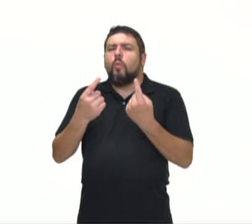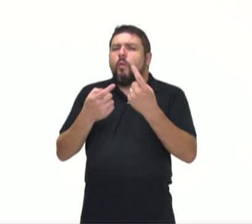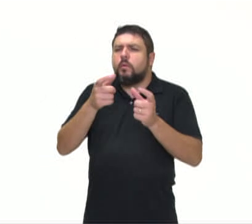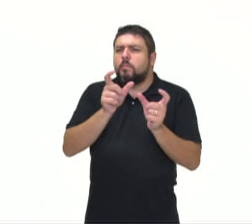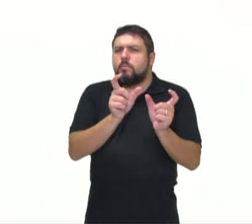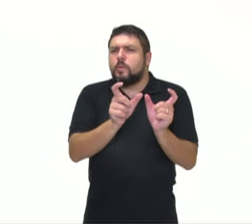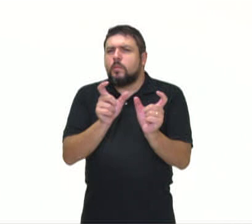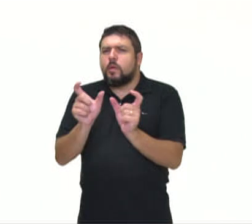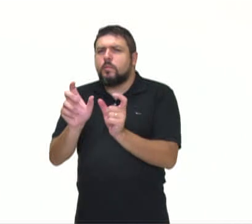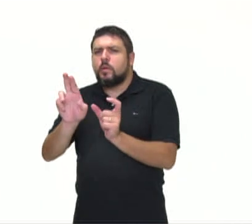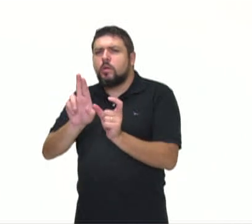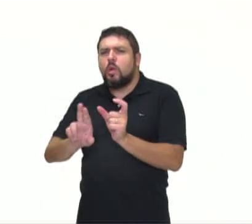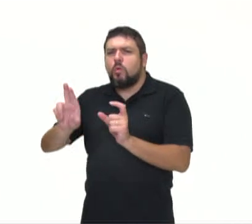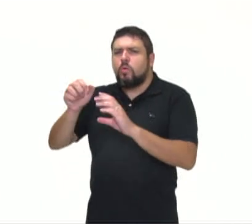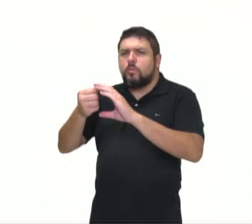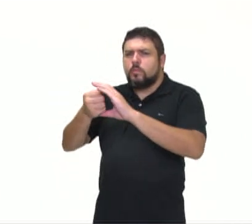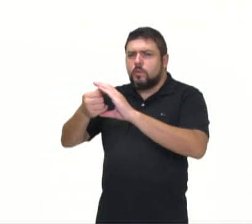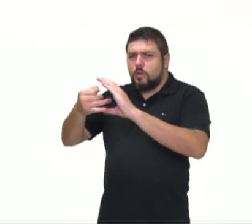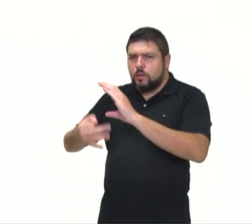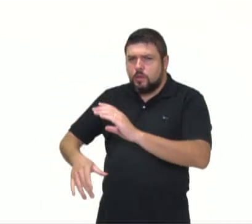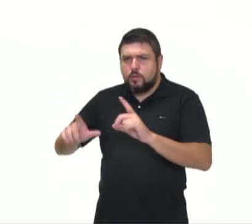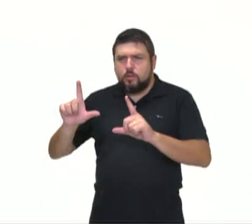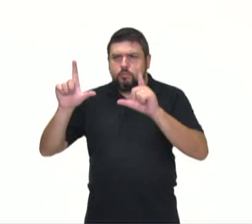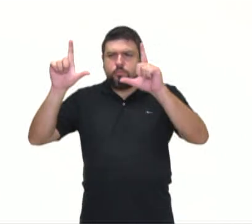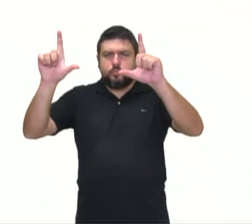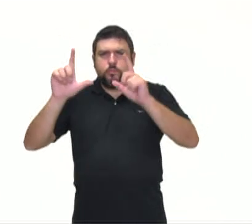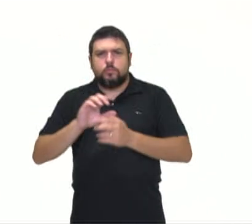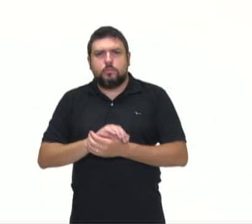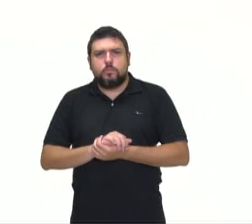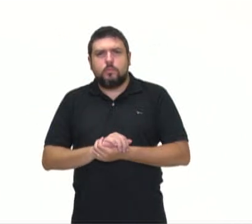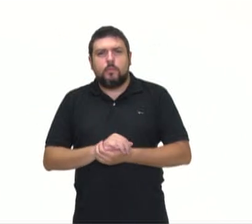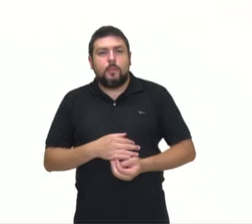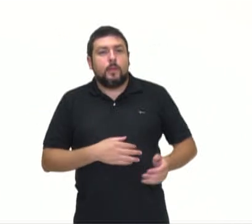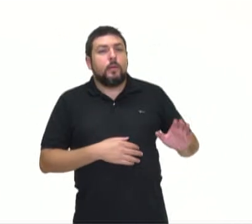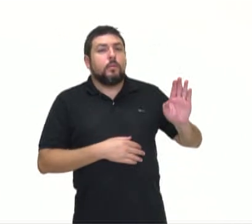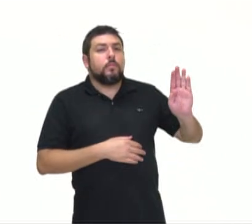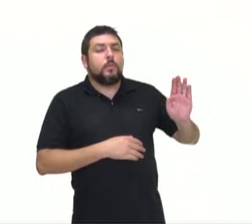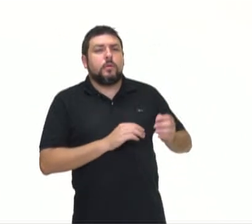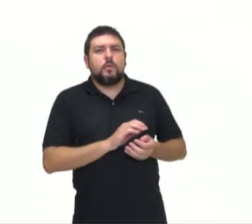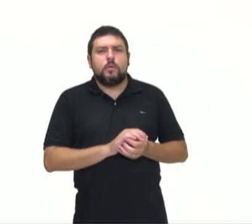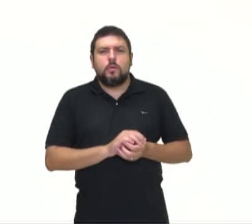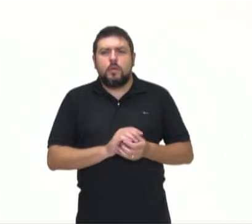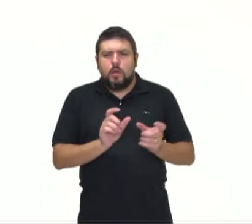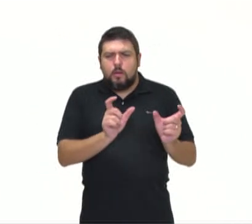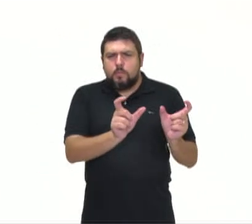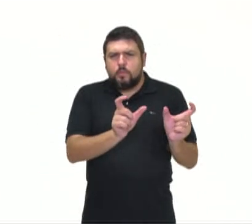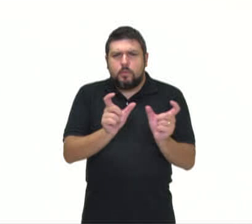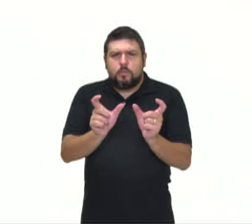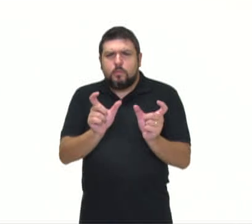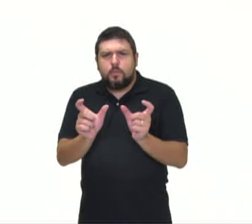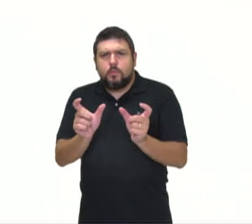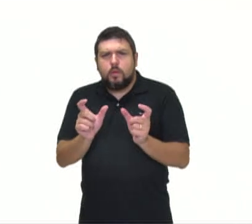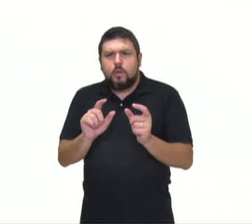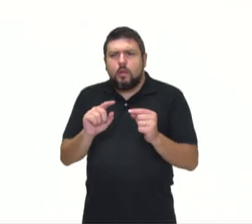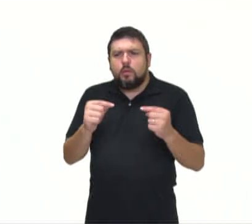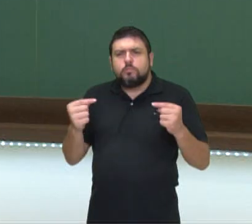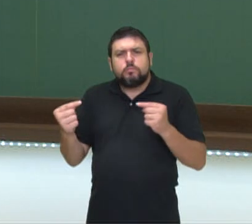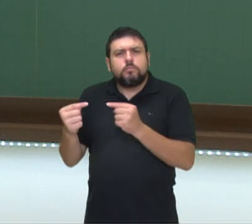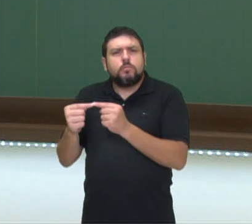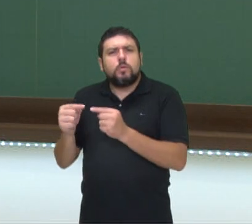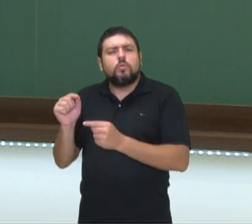para caracterizar a obra? Letra B. A que palavras esses termos estão associados? Como elas